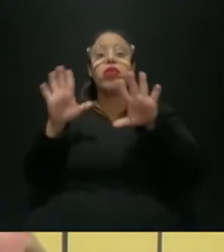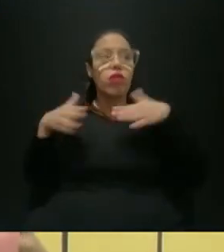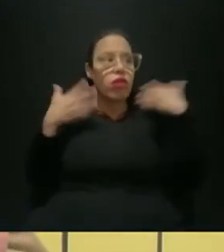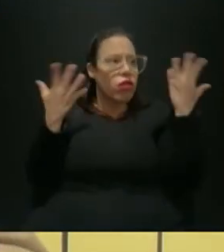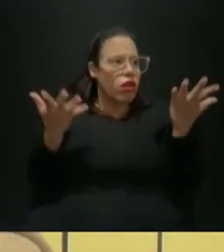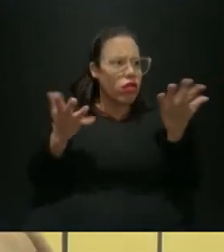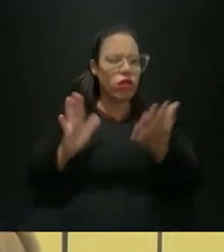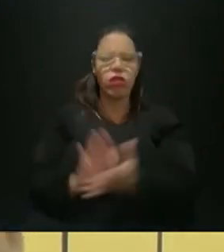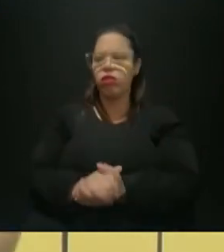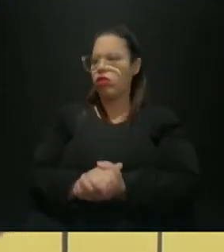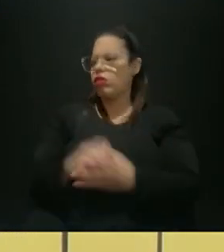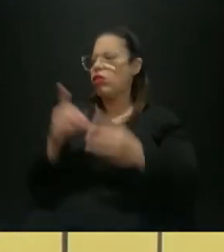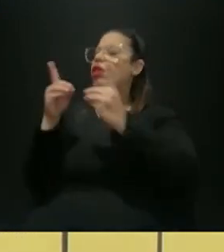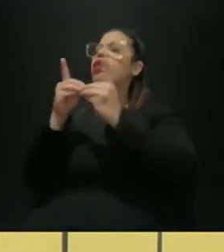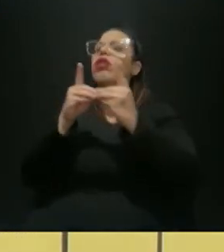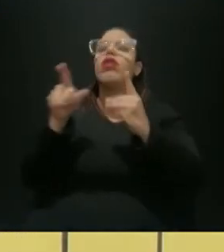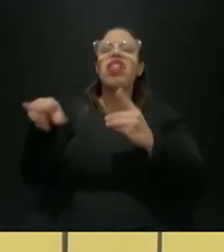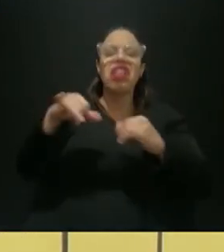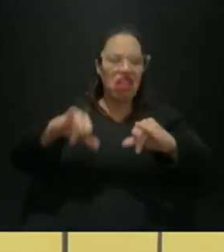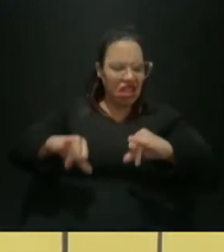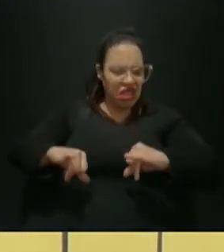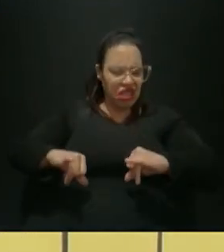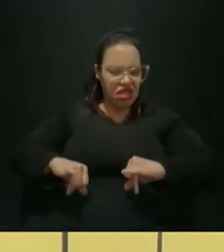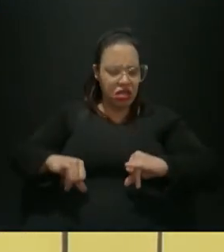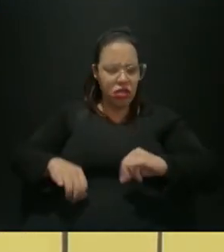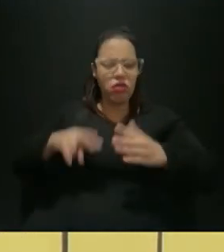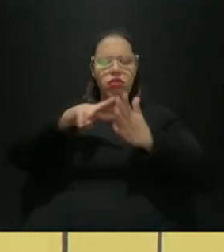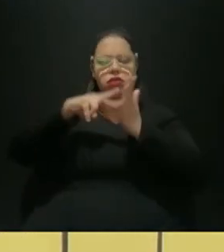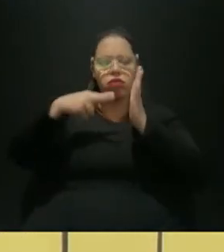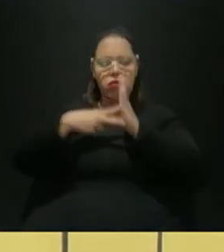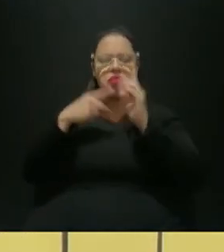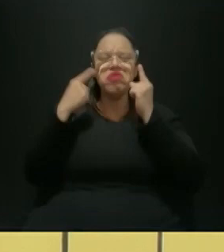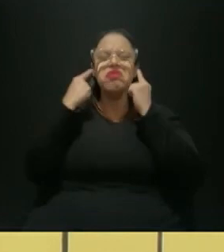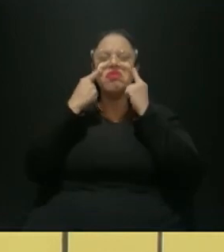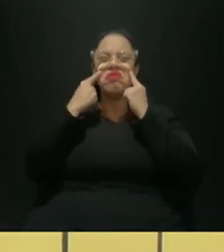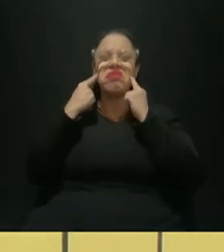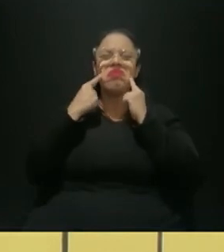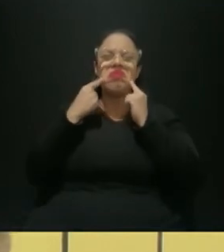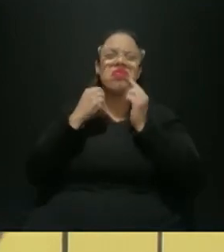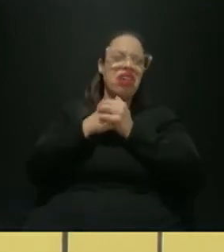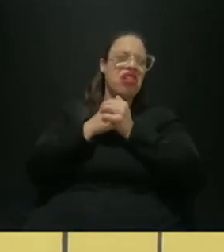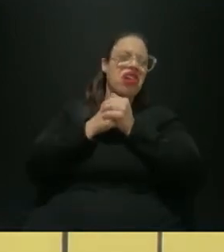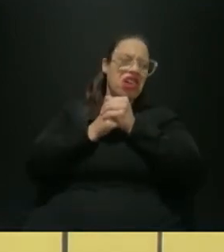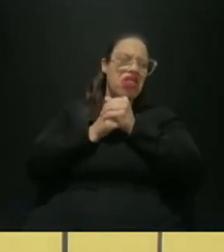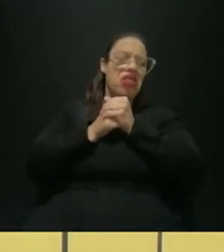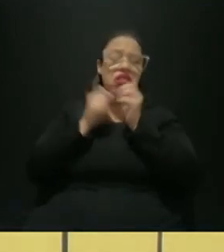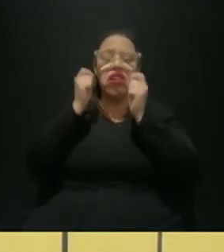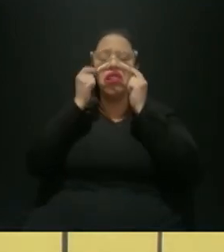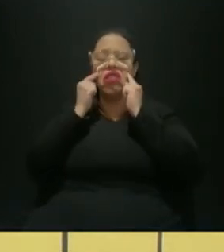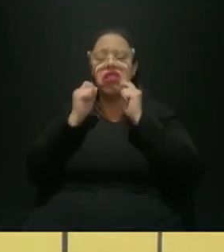atendem esse sofrimento, o que significa uma criança que está chorando, o que ela precisa, o que a gente tem que fazer, tem que